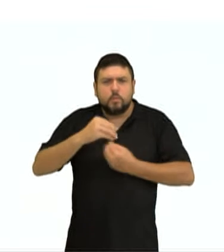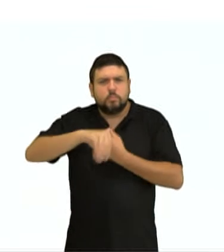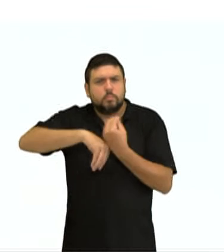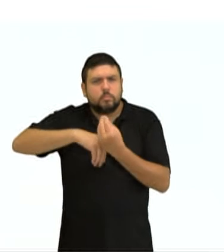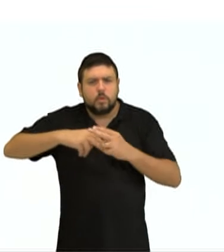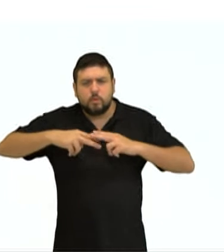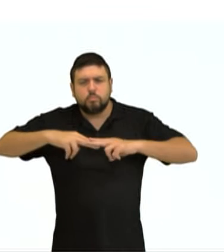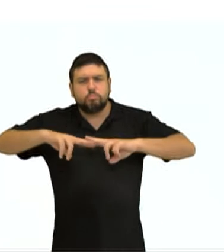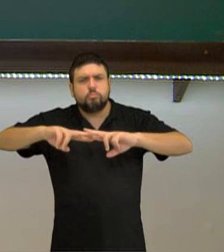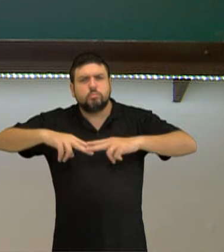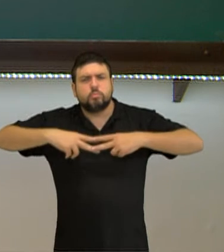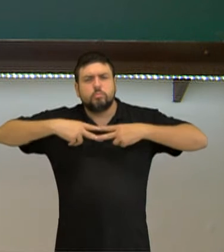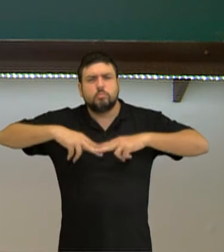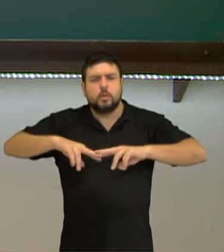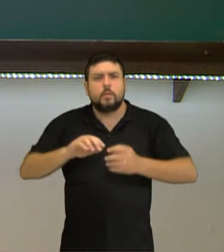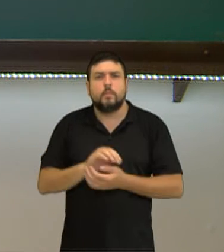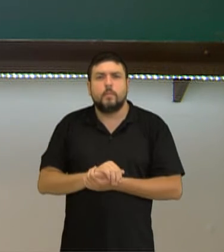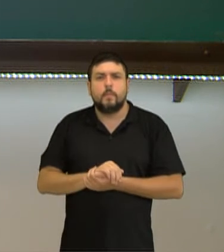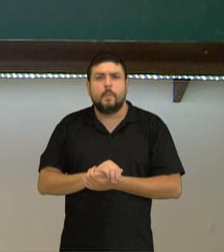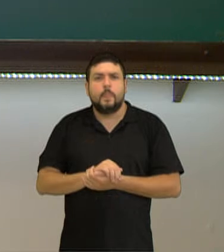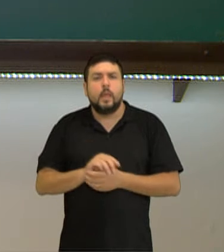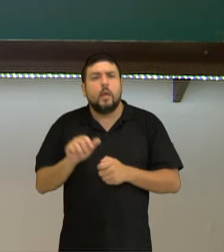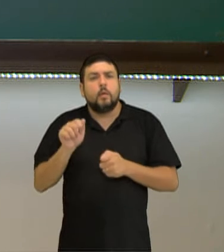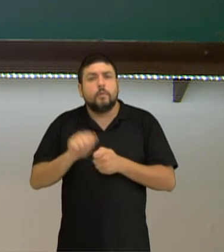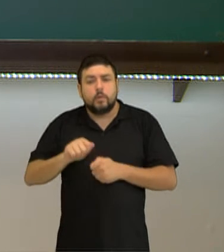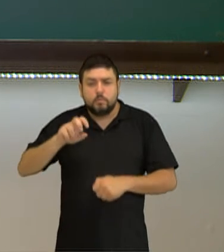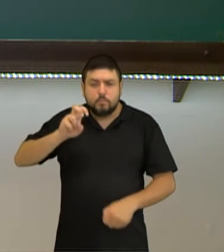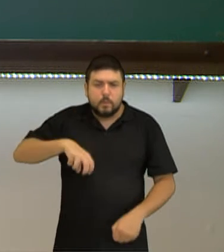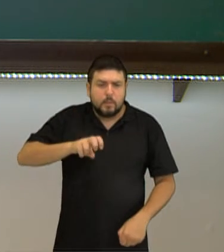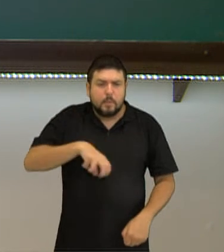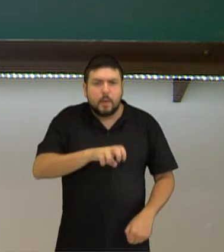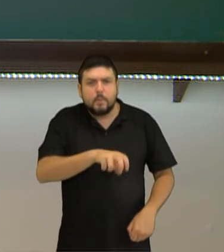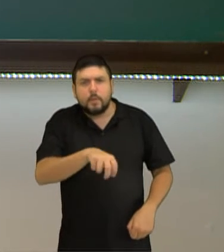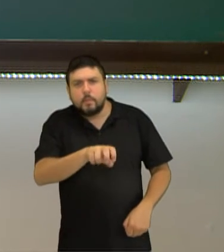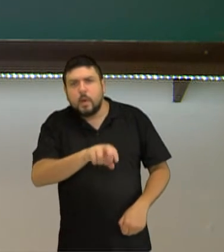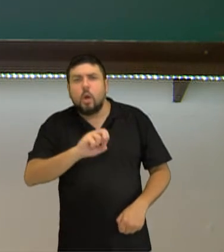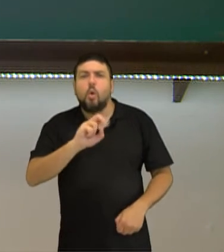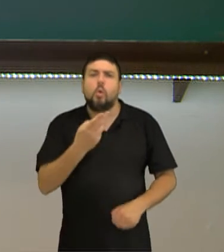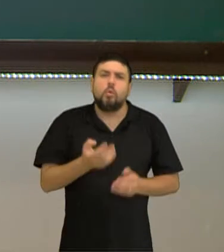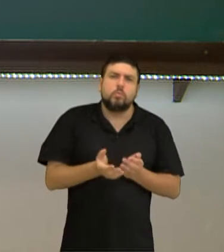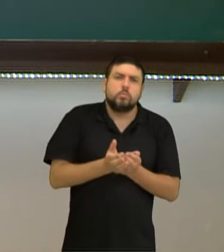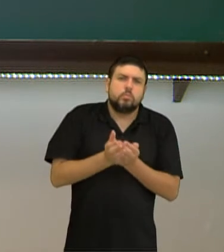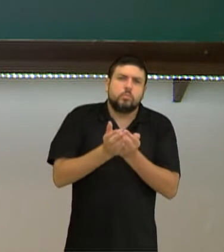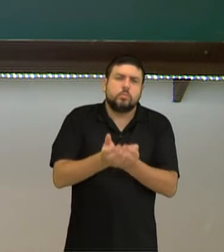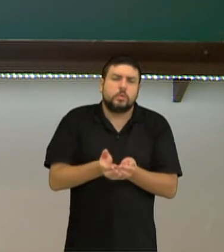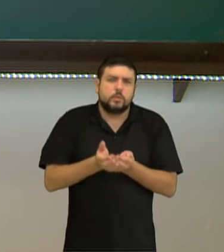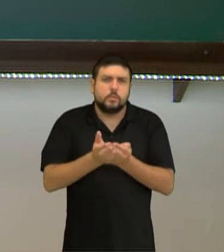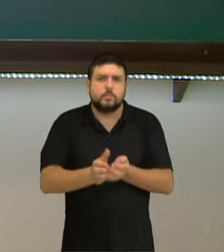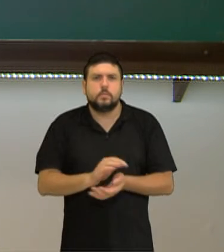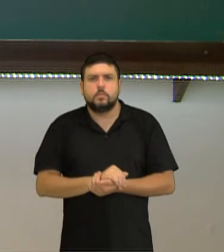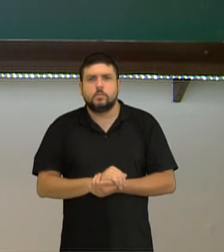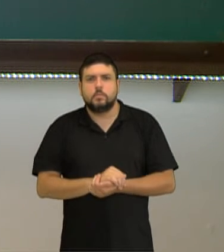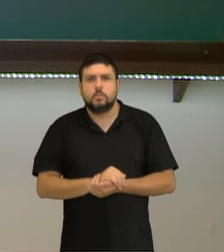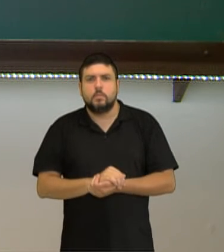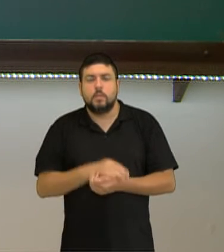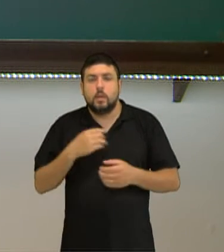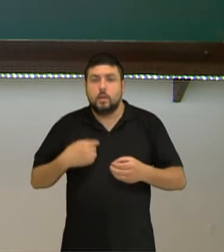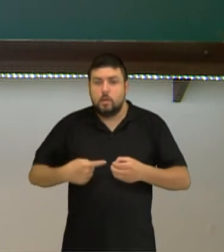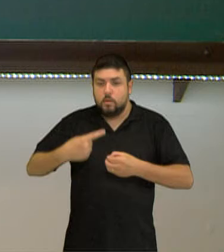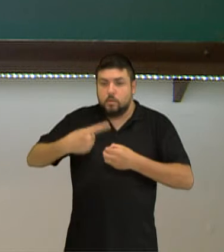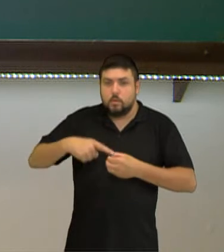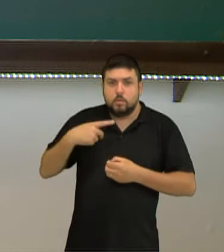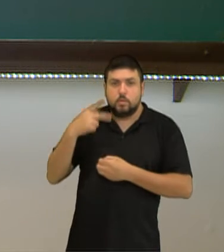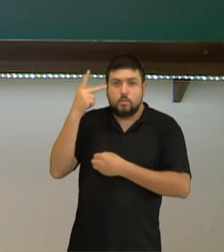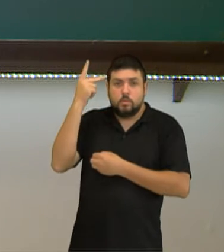tupi. Deslocavam-se a pé ou deslocavam-se de canoa. Então, a partir da cidade de São Paulo, essas bandeiras